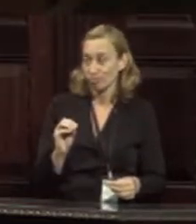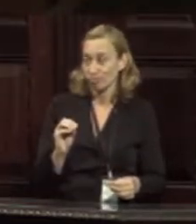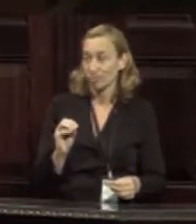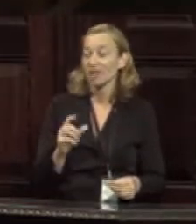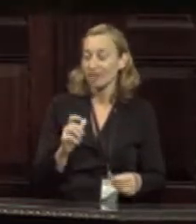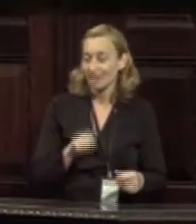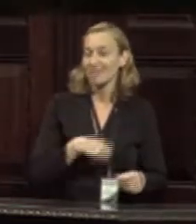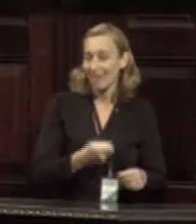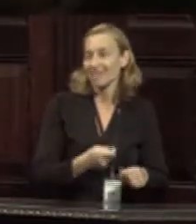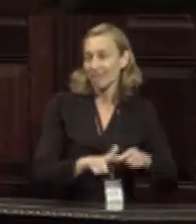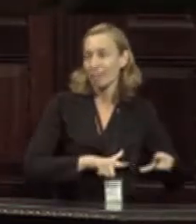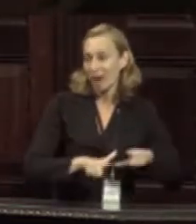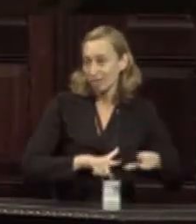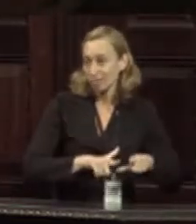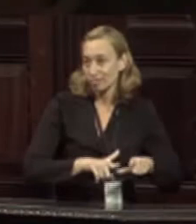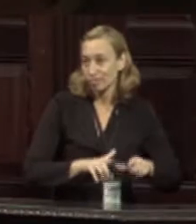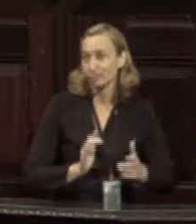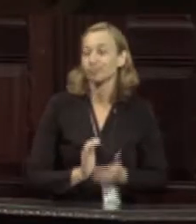alíquota